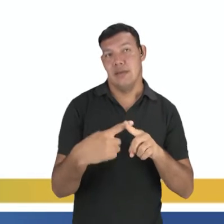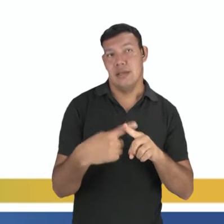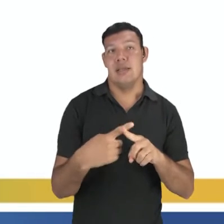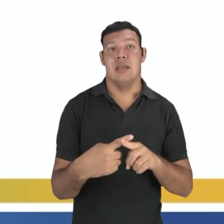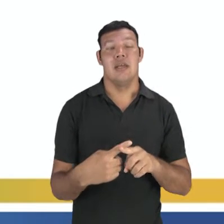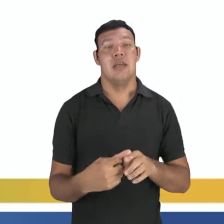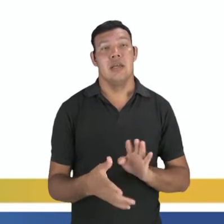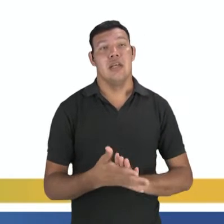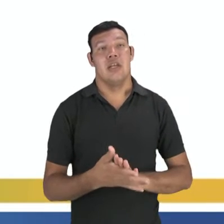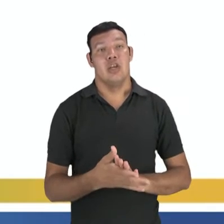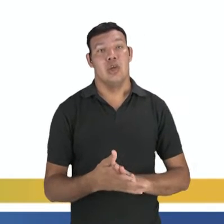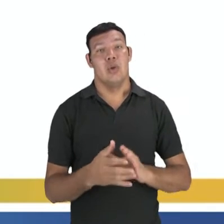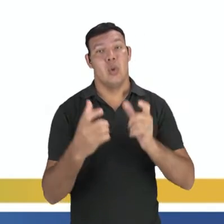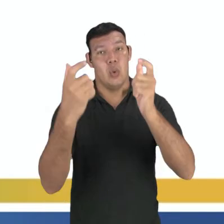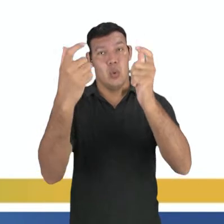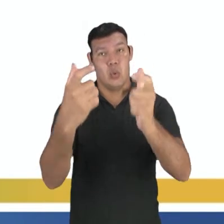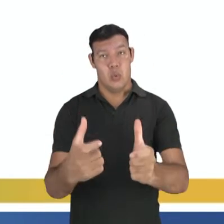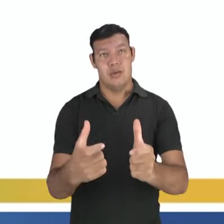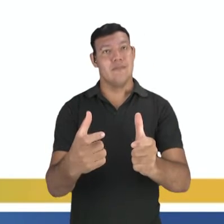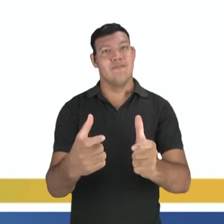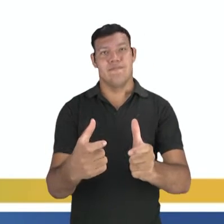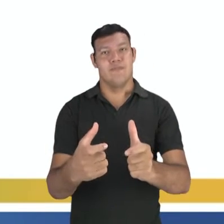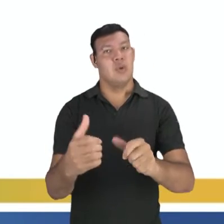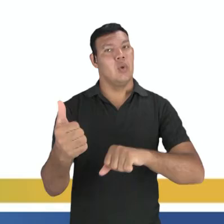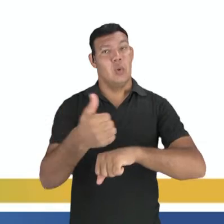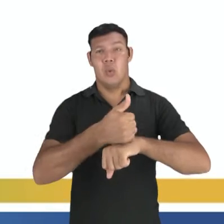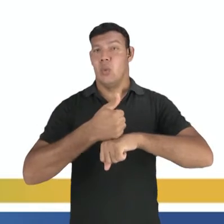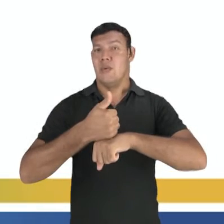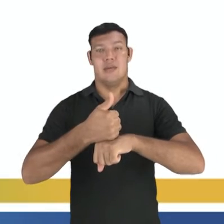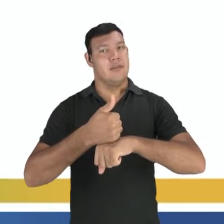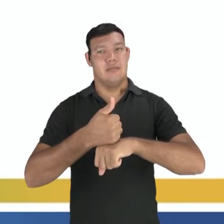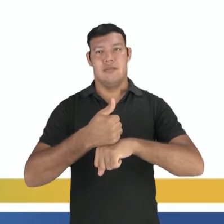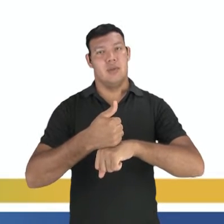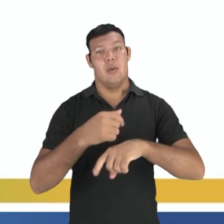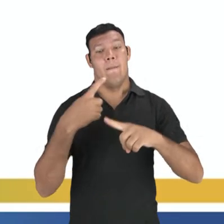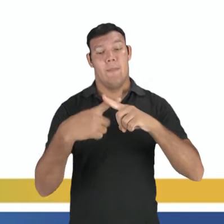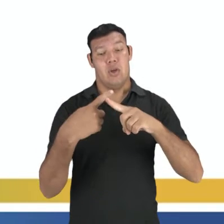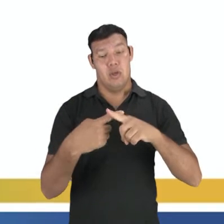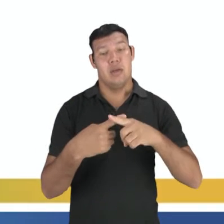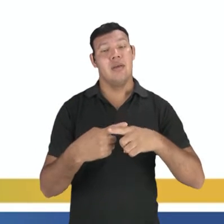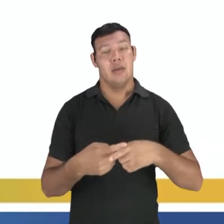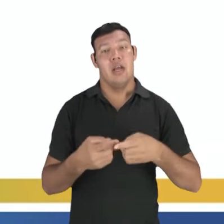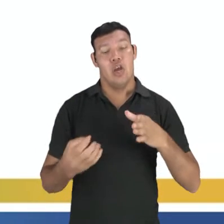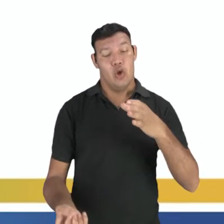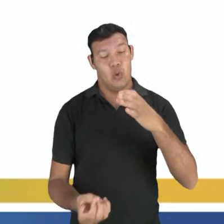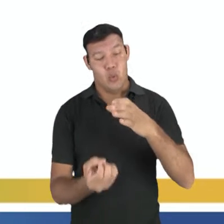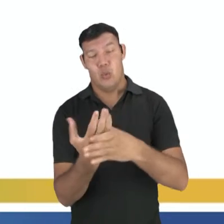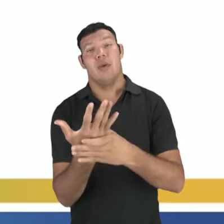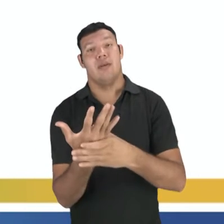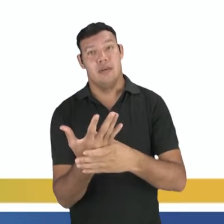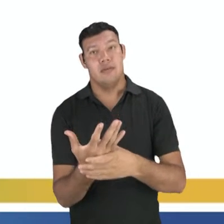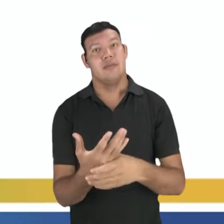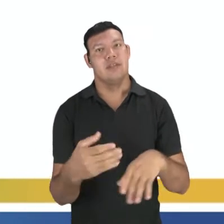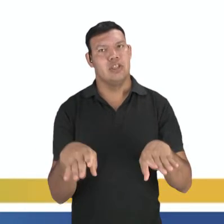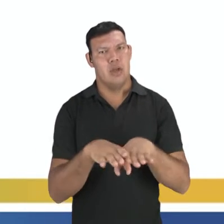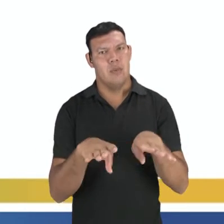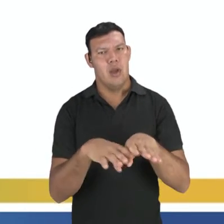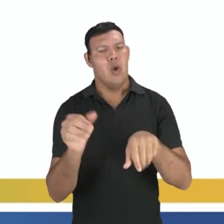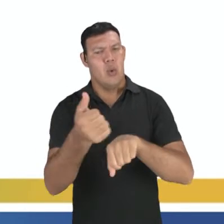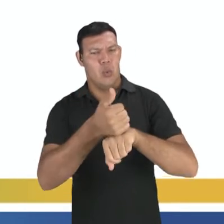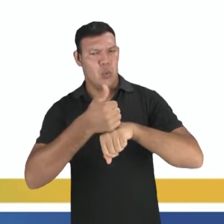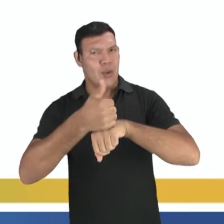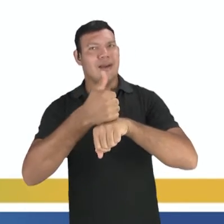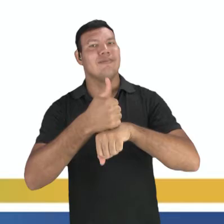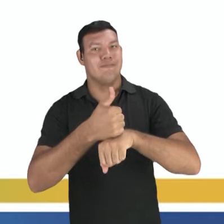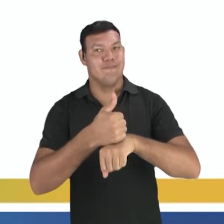Porque quando eu colocava o de rua, meninos de rua, dava sinal de origem e de qualidade, dando uma qualidade para eles. São meninos de